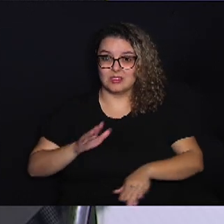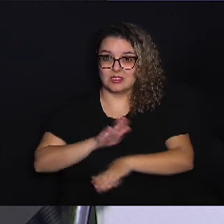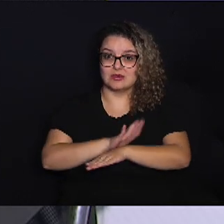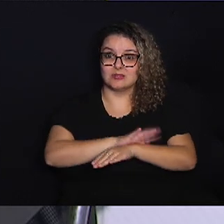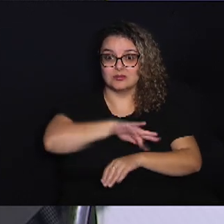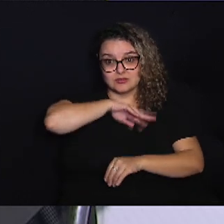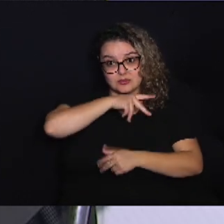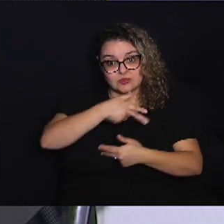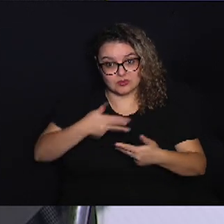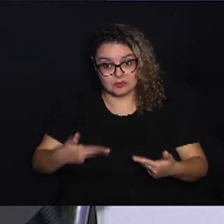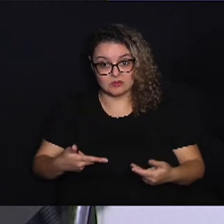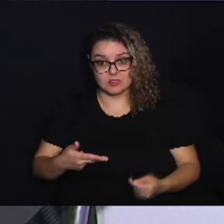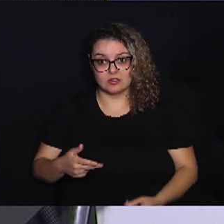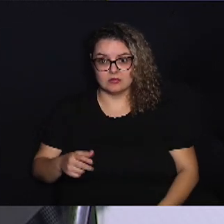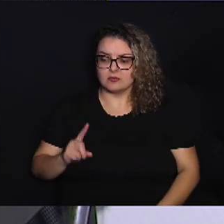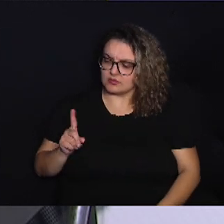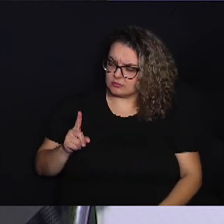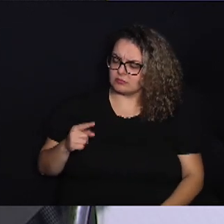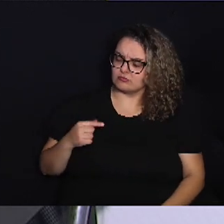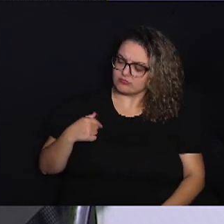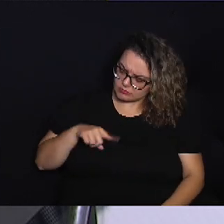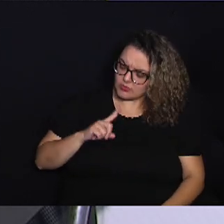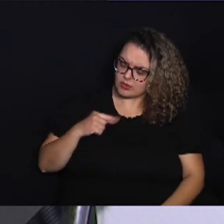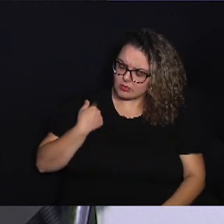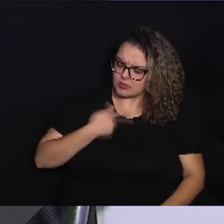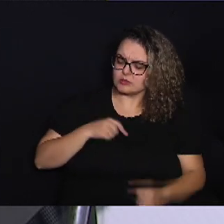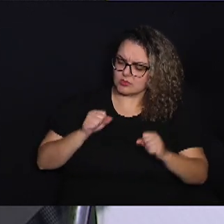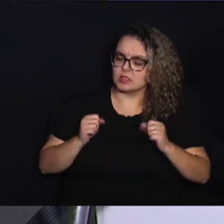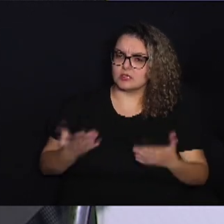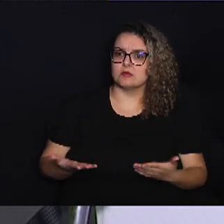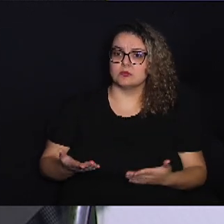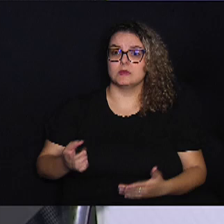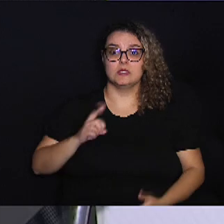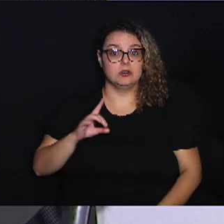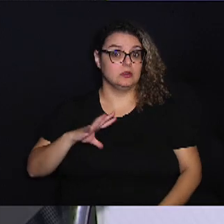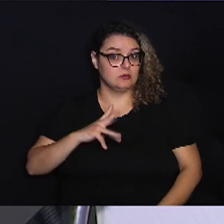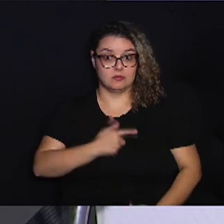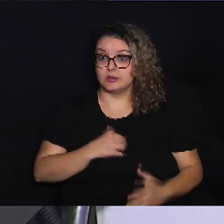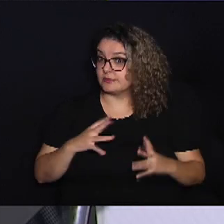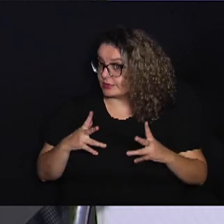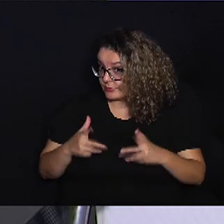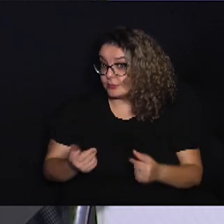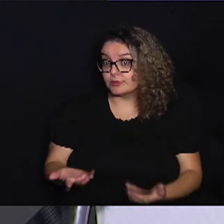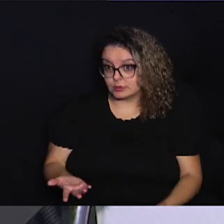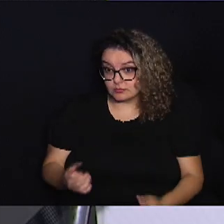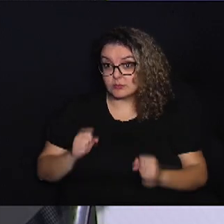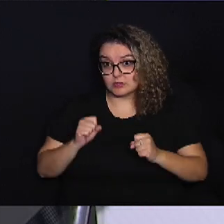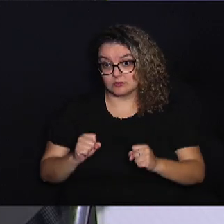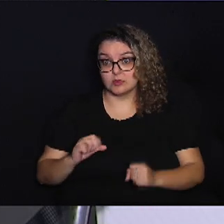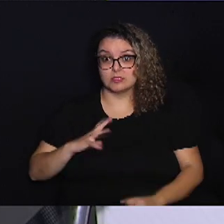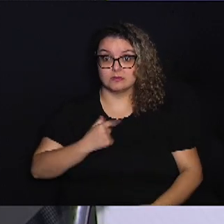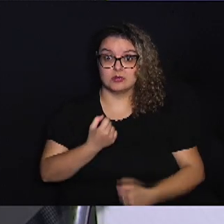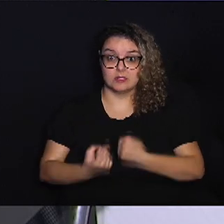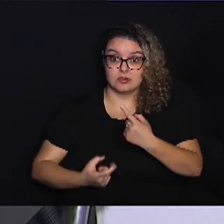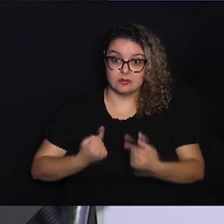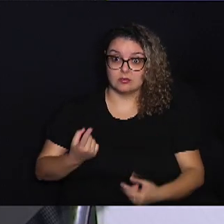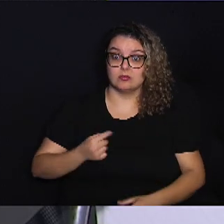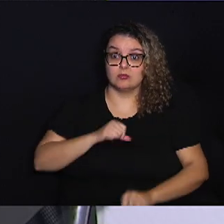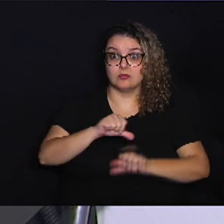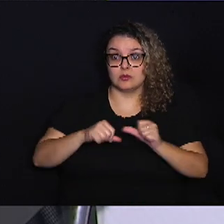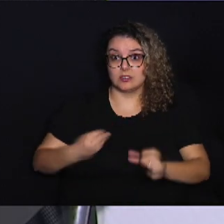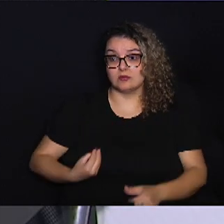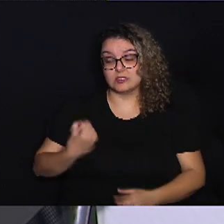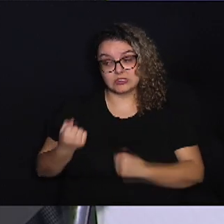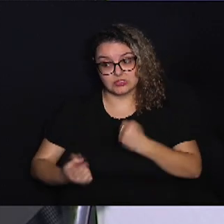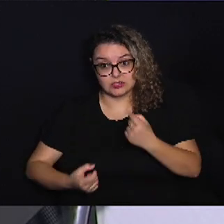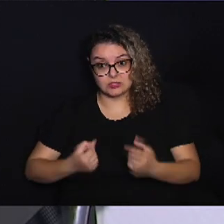animais, e a gente falou, não, a gente pode fazer isso, a gente não vai salvar todos, mas a gente pode salvar alguns, mudar a vida de alguns.